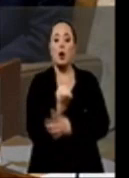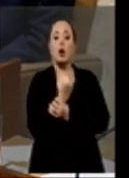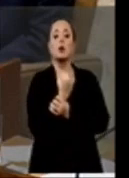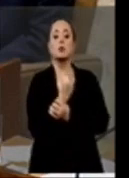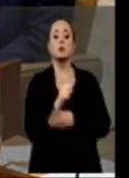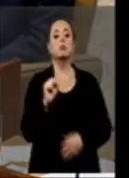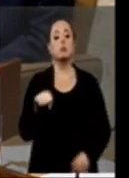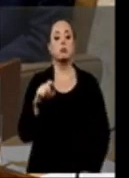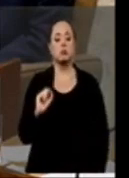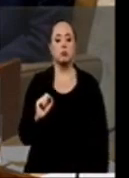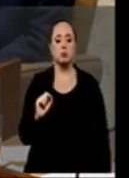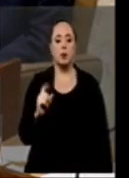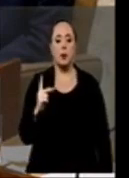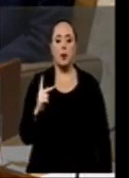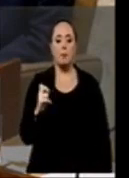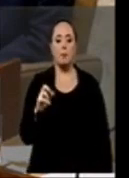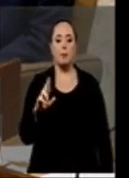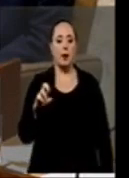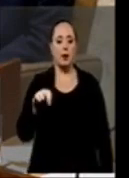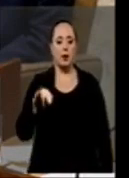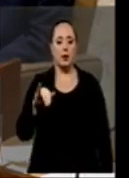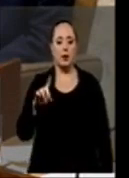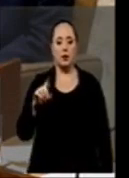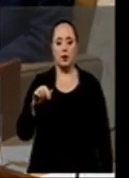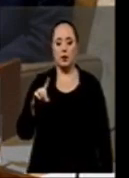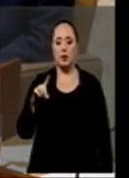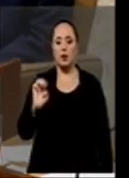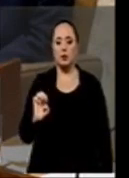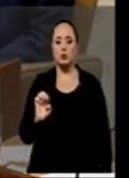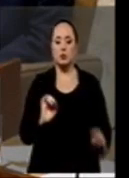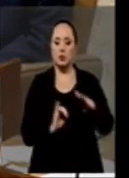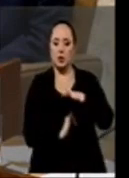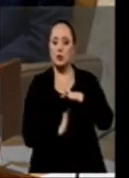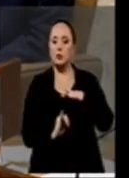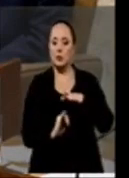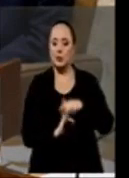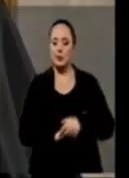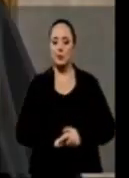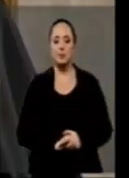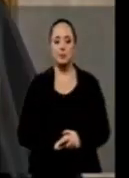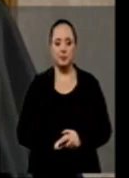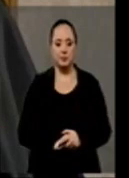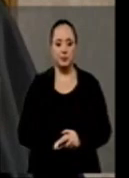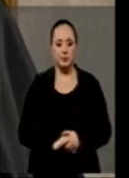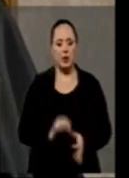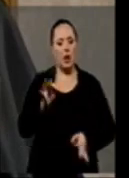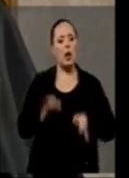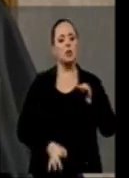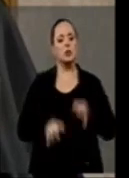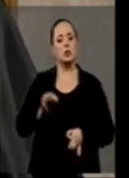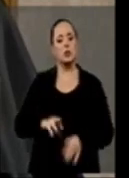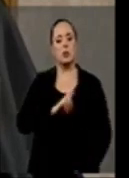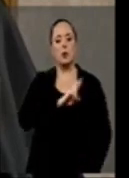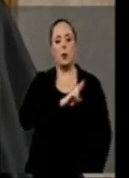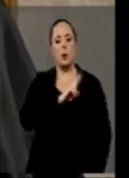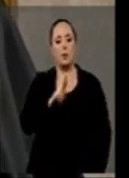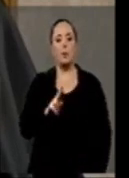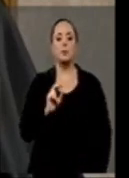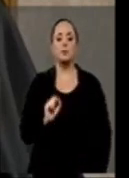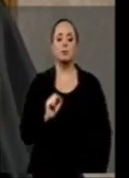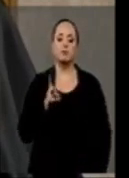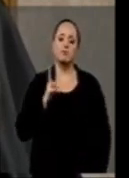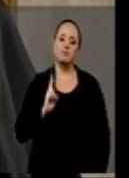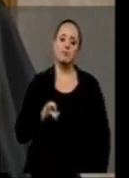a perenidade das instituições à justiça representa a sua